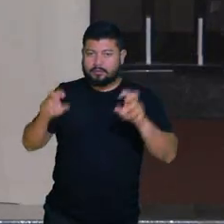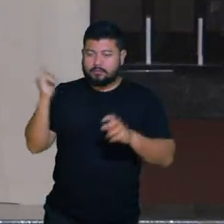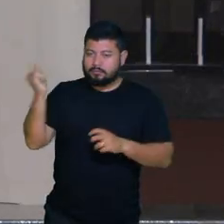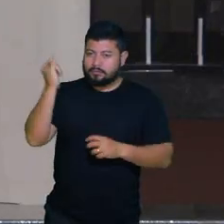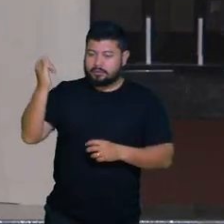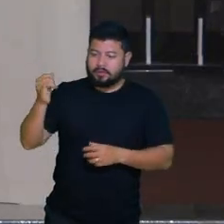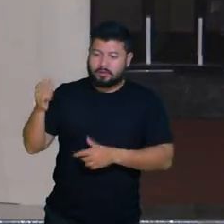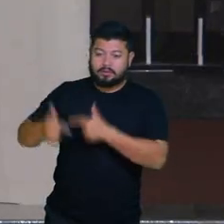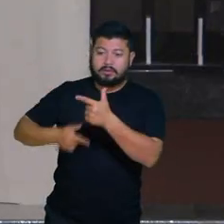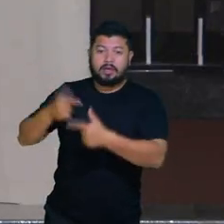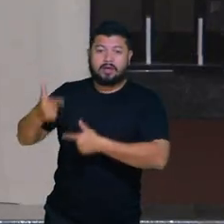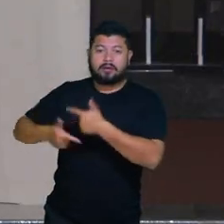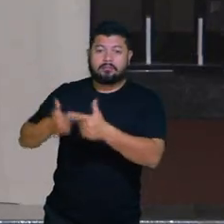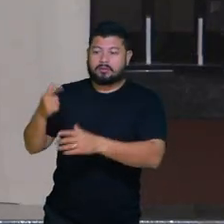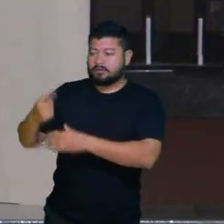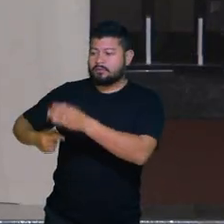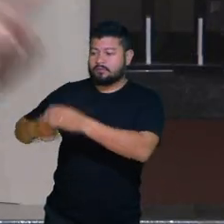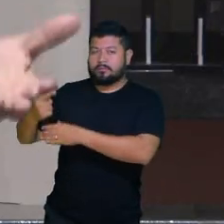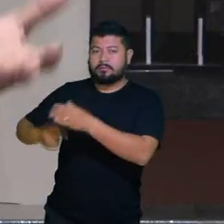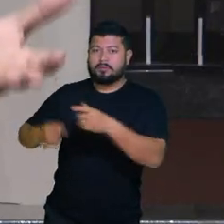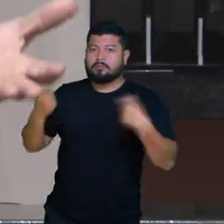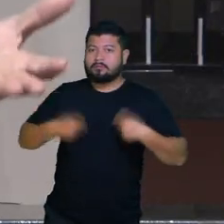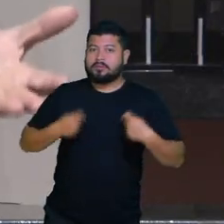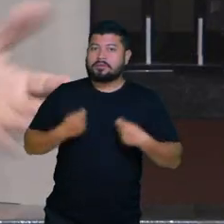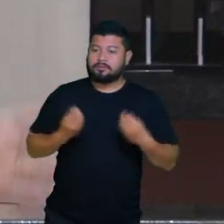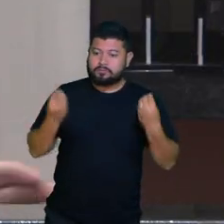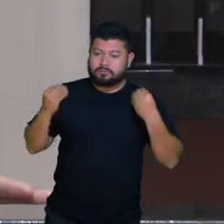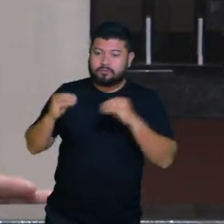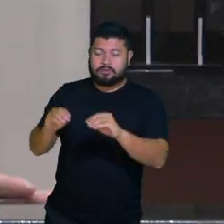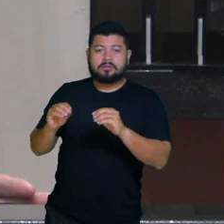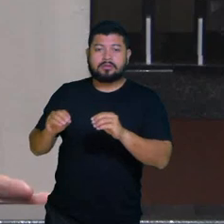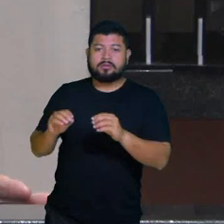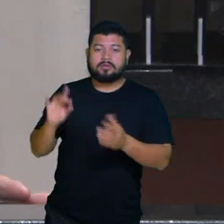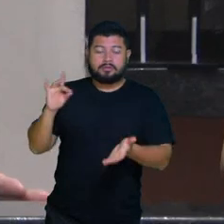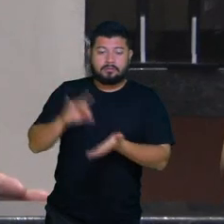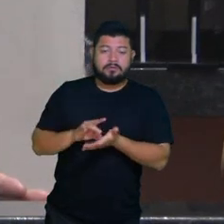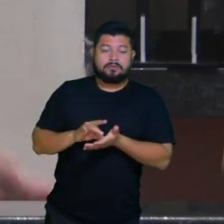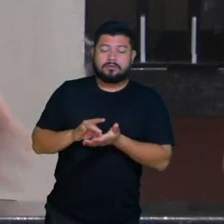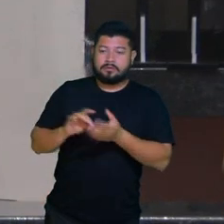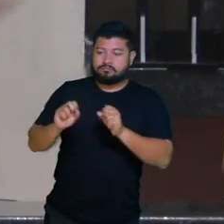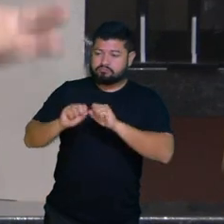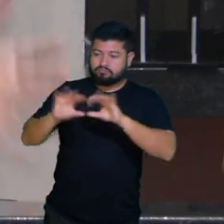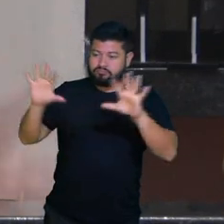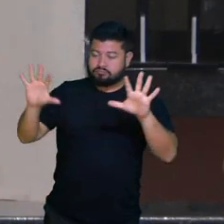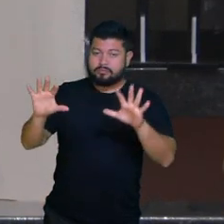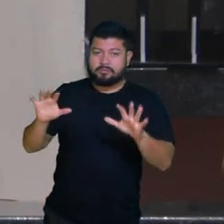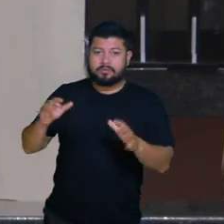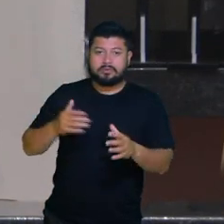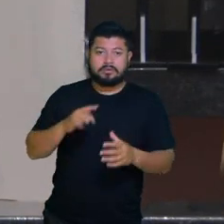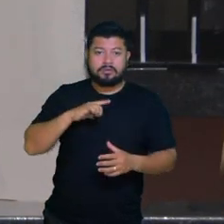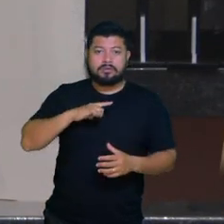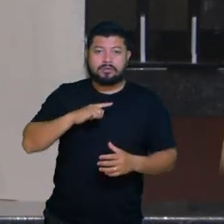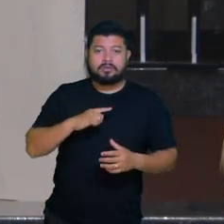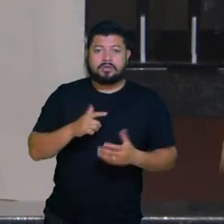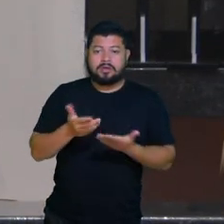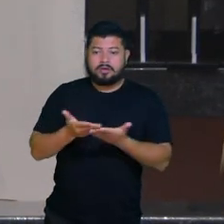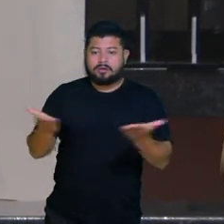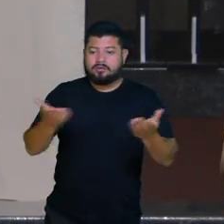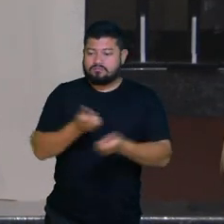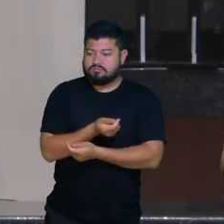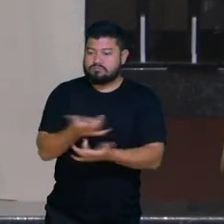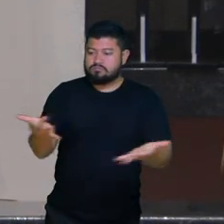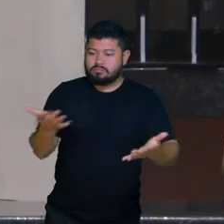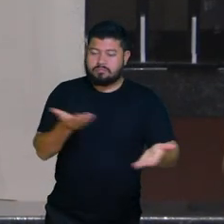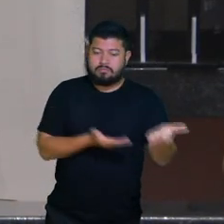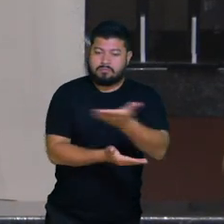comissão e precisam ser colocadas em evidência sim para que ganhem o espaço público e a gente possa ir